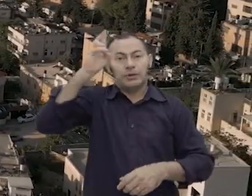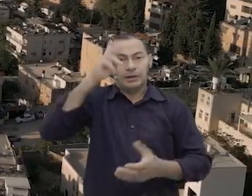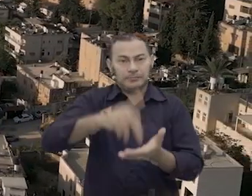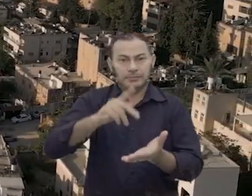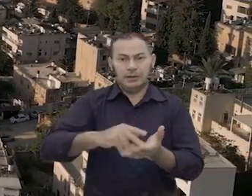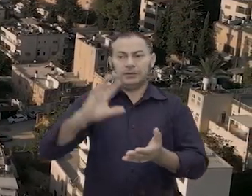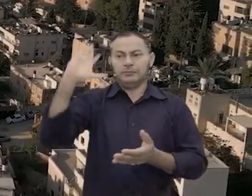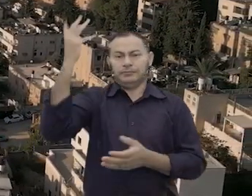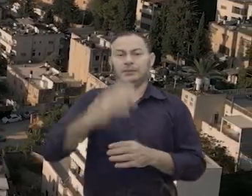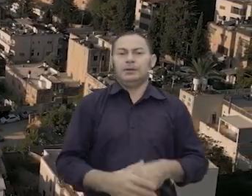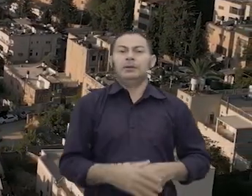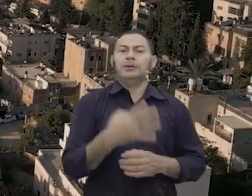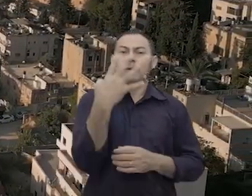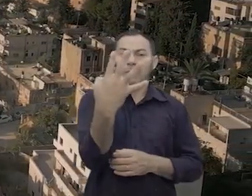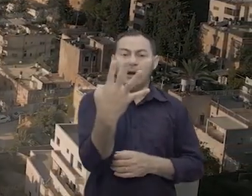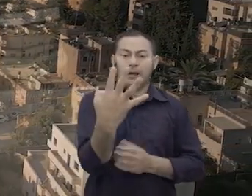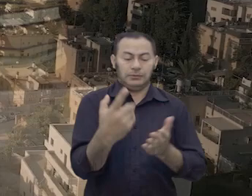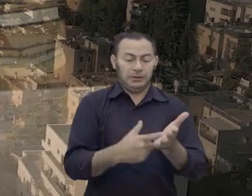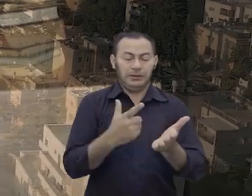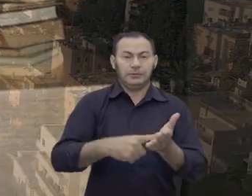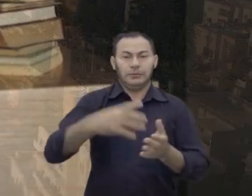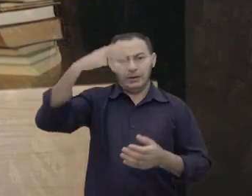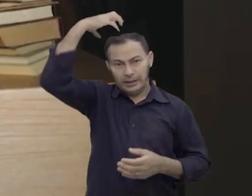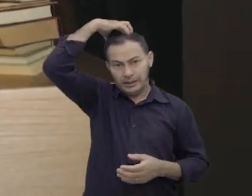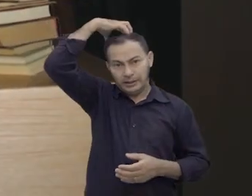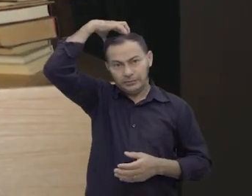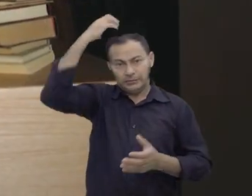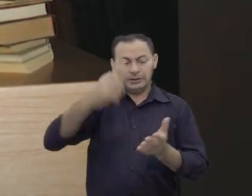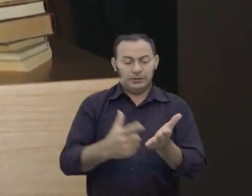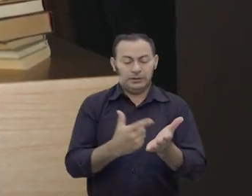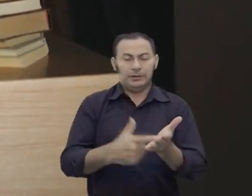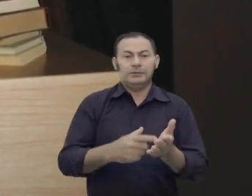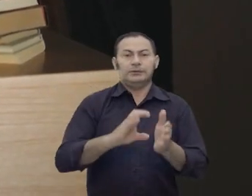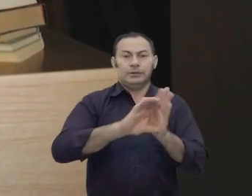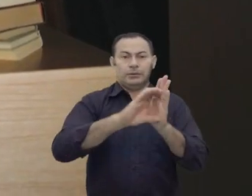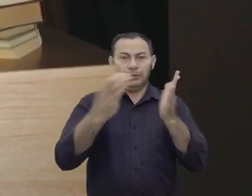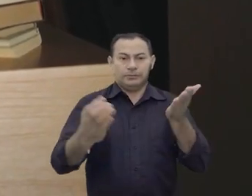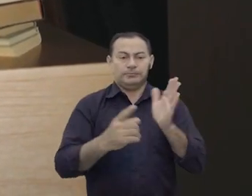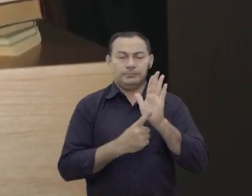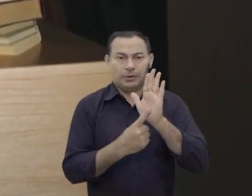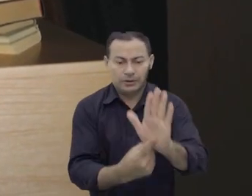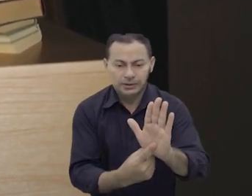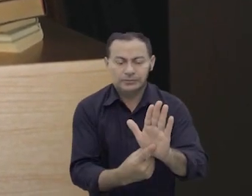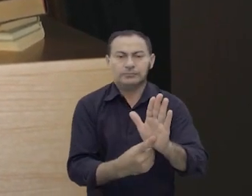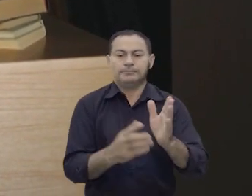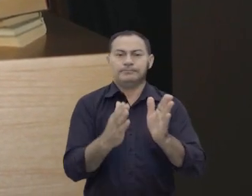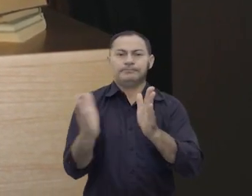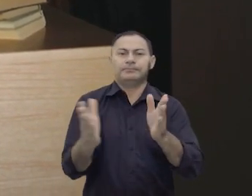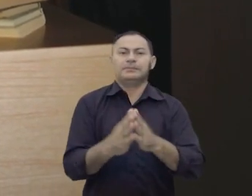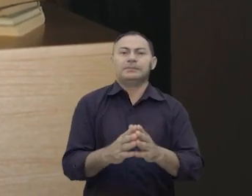realmente acontece. Assim como os 4 livros do reino e os livros de crônicas, esses dois livros